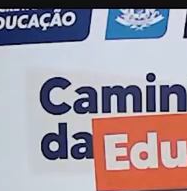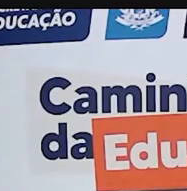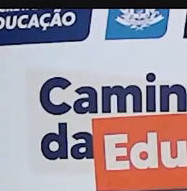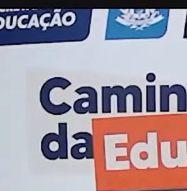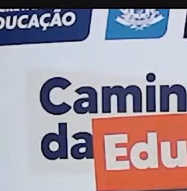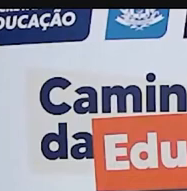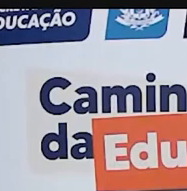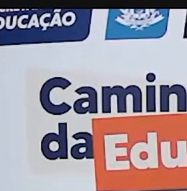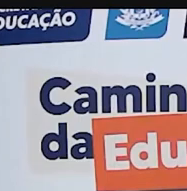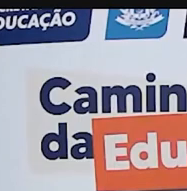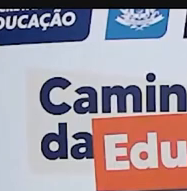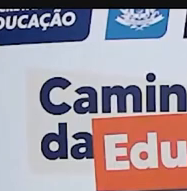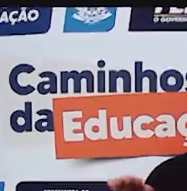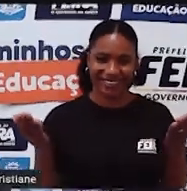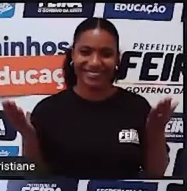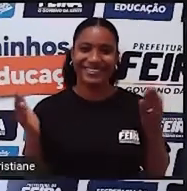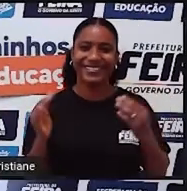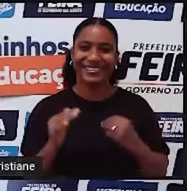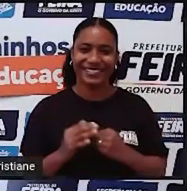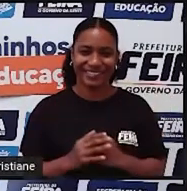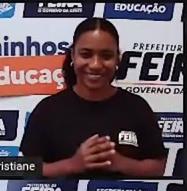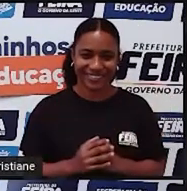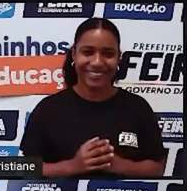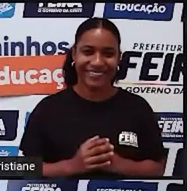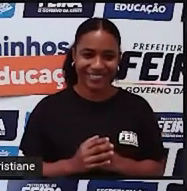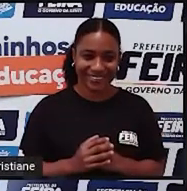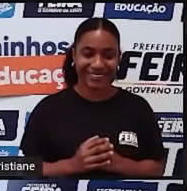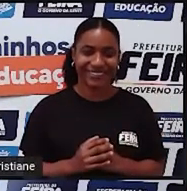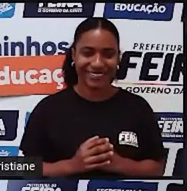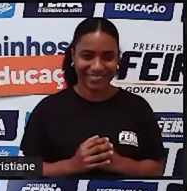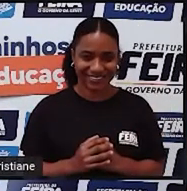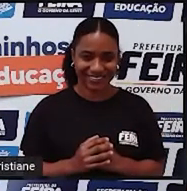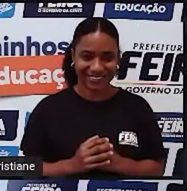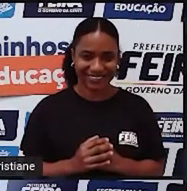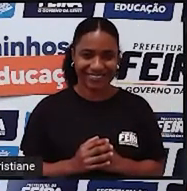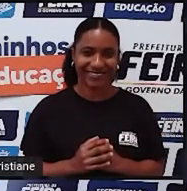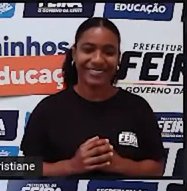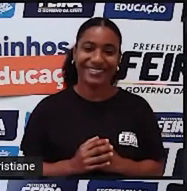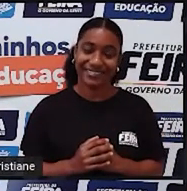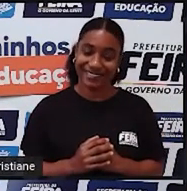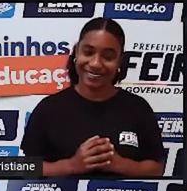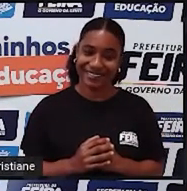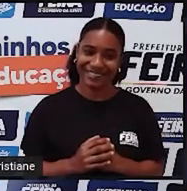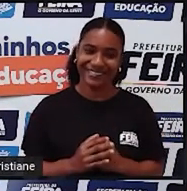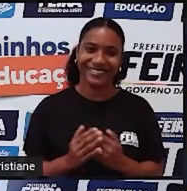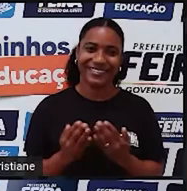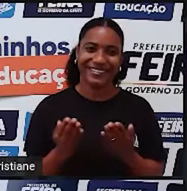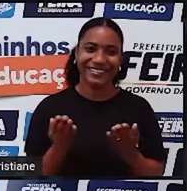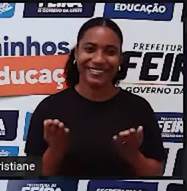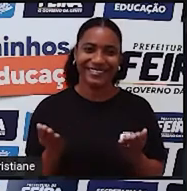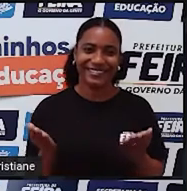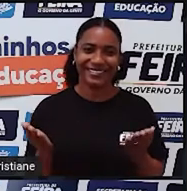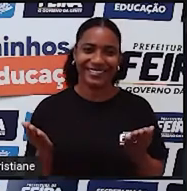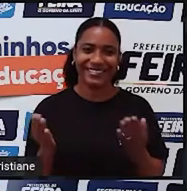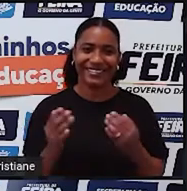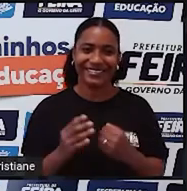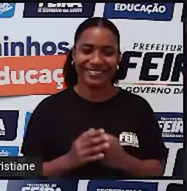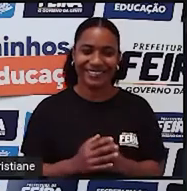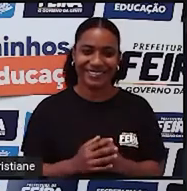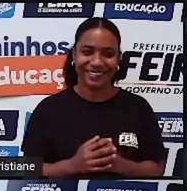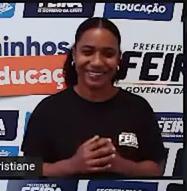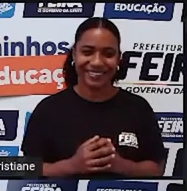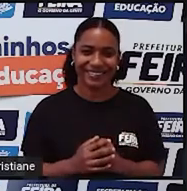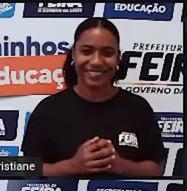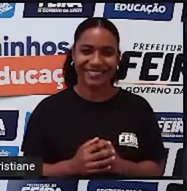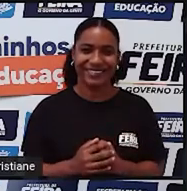Hi everyone, I'm Elsa Silva. I'm an English teacher. Welcome to our English class number